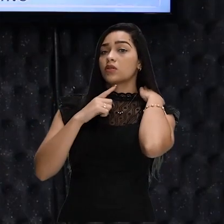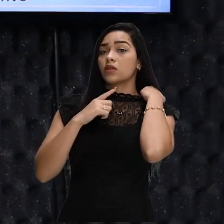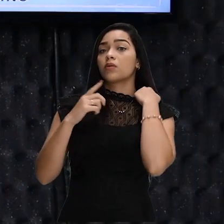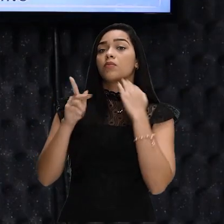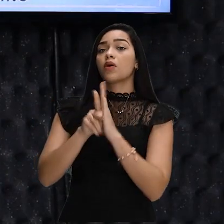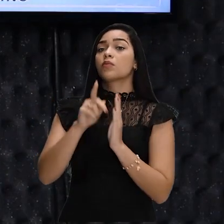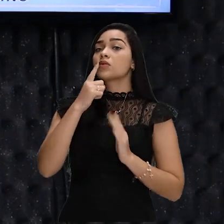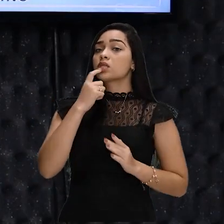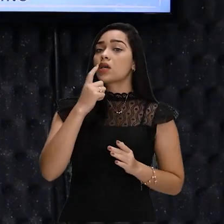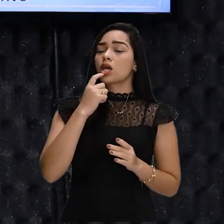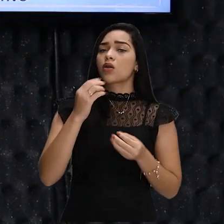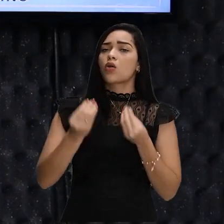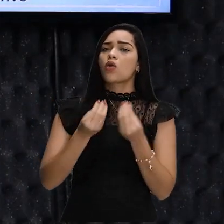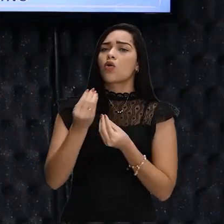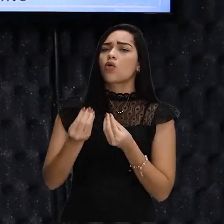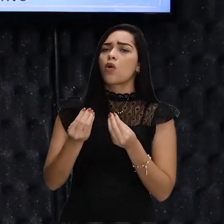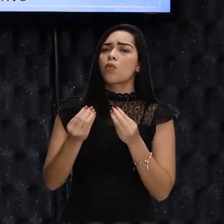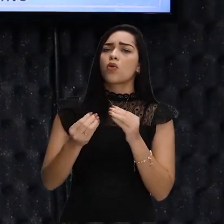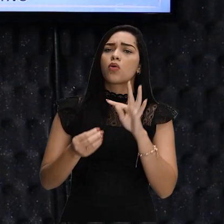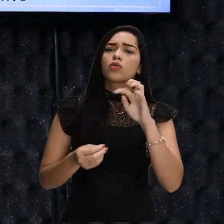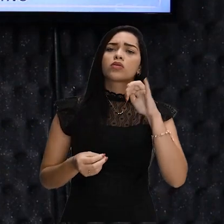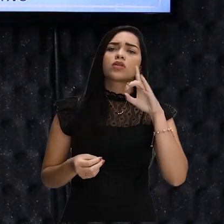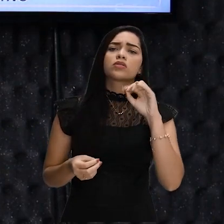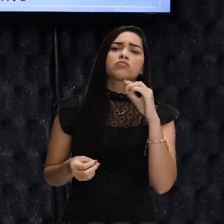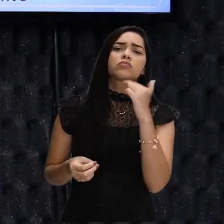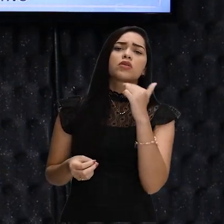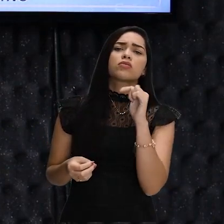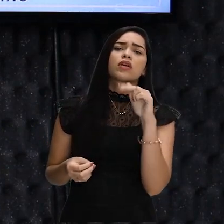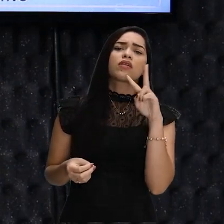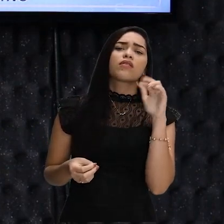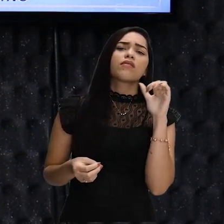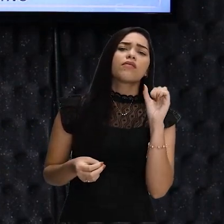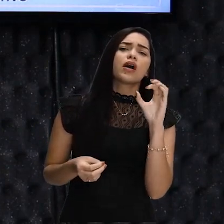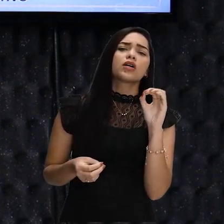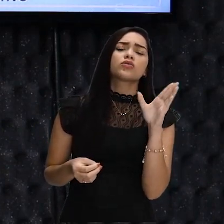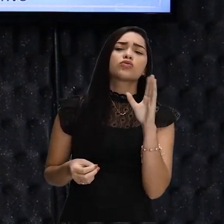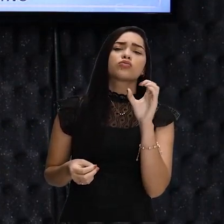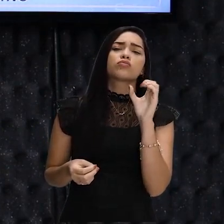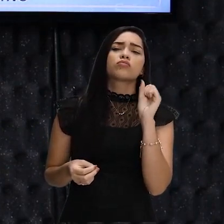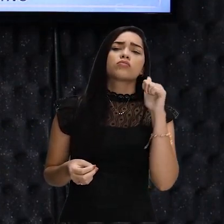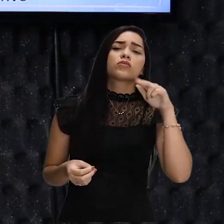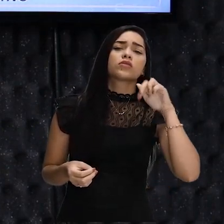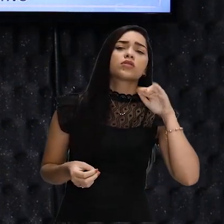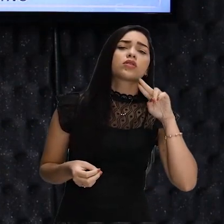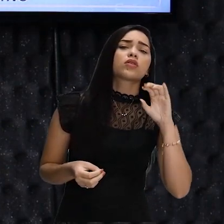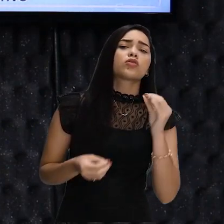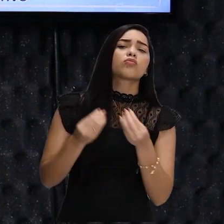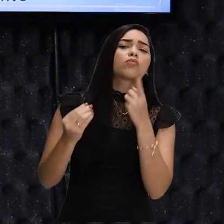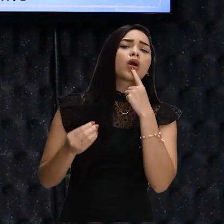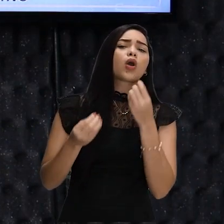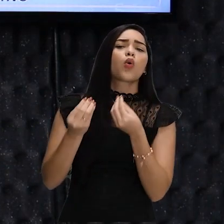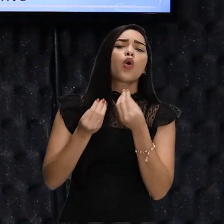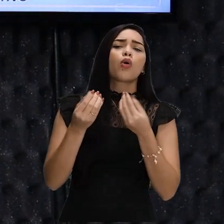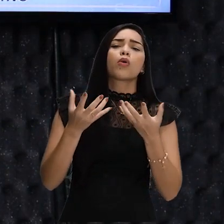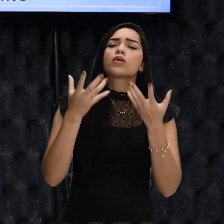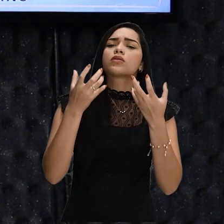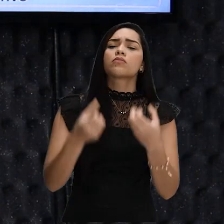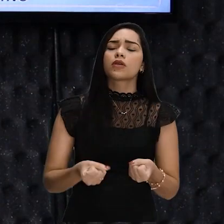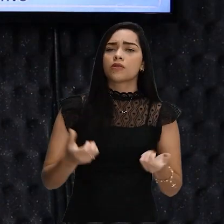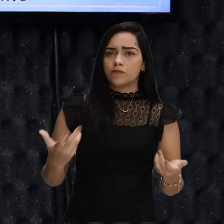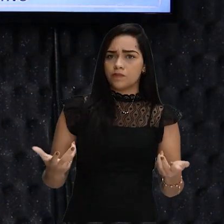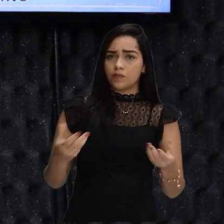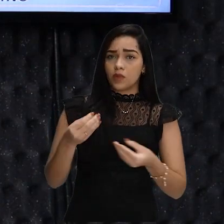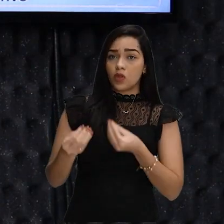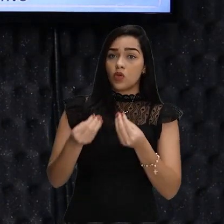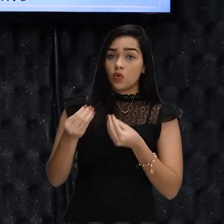do sangue. Como é que o tecido epitelial não tem vaso sanguíneo e como é que ela vai receber oxigênio? Né? Como é que